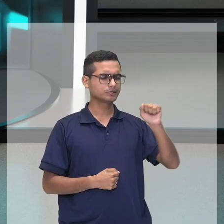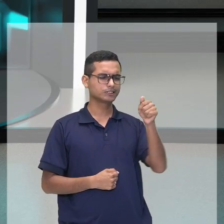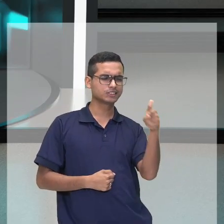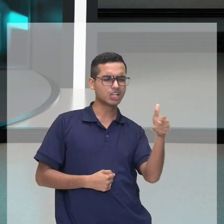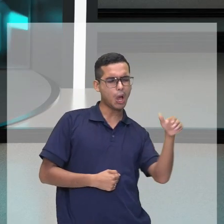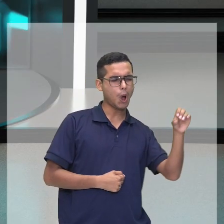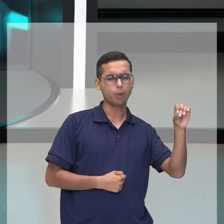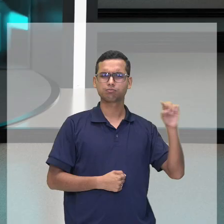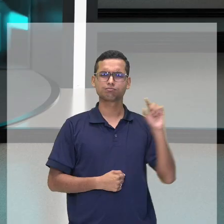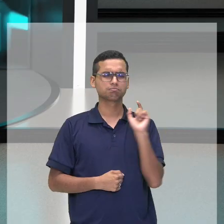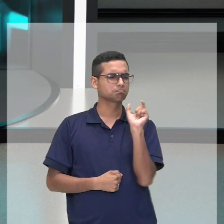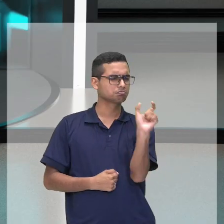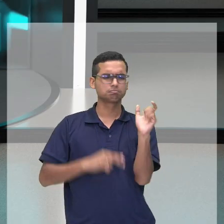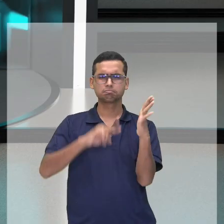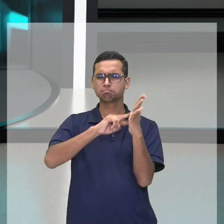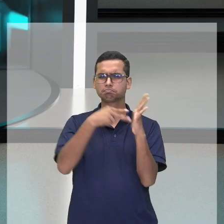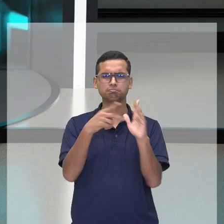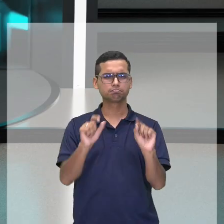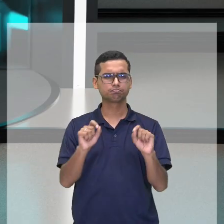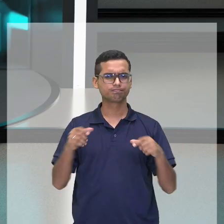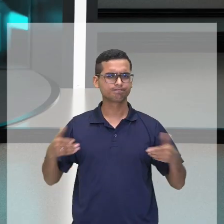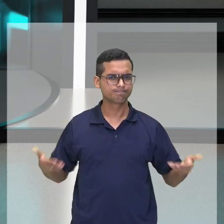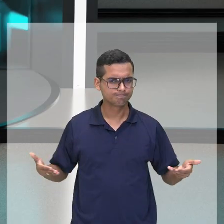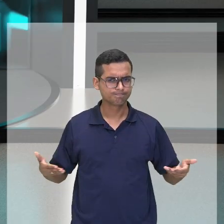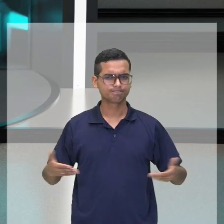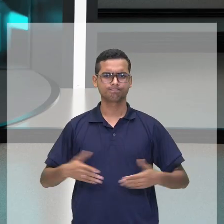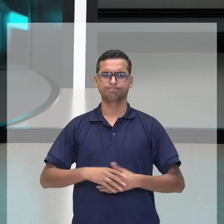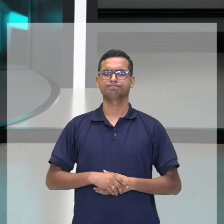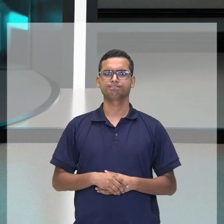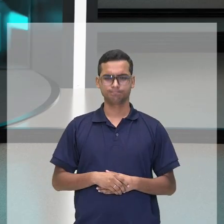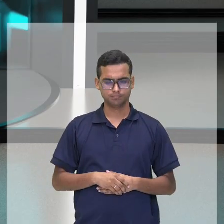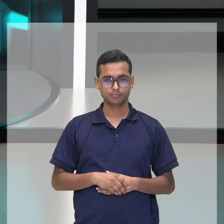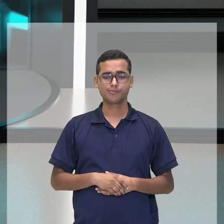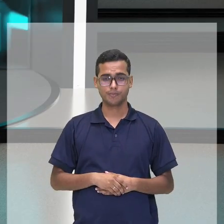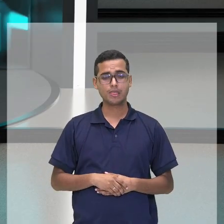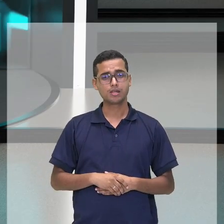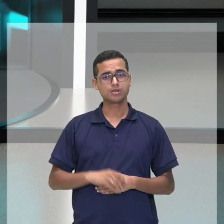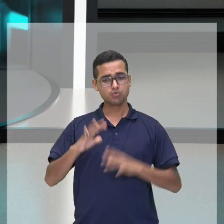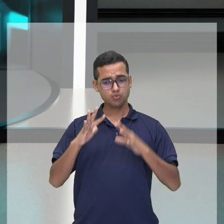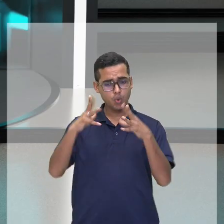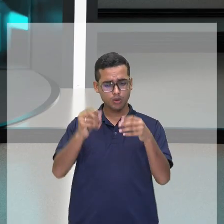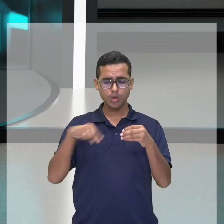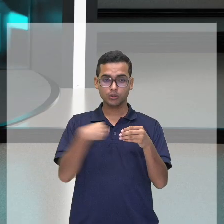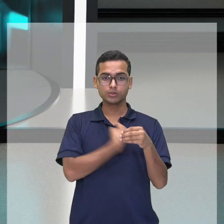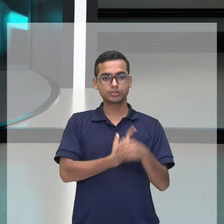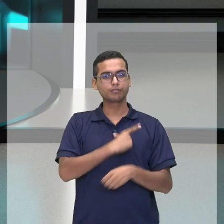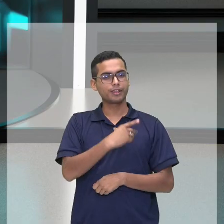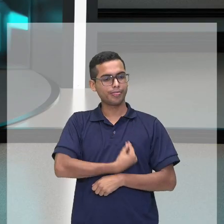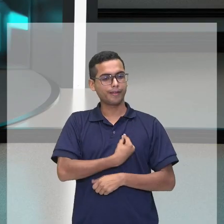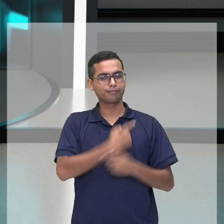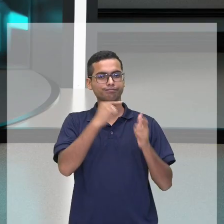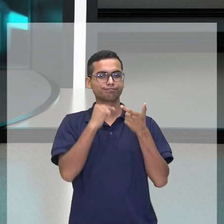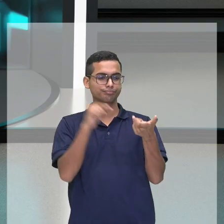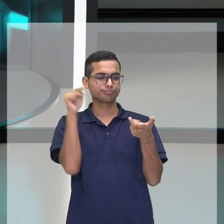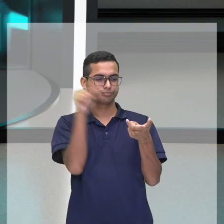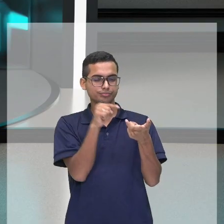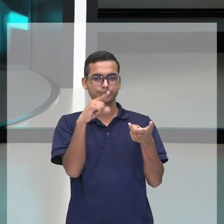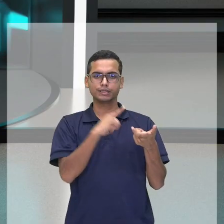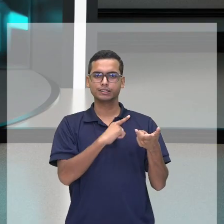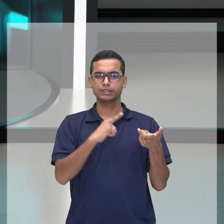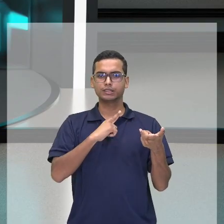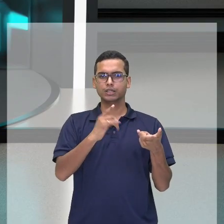A precisão, ela está presente em tudo que a gente faz na nossa vida. Quando você diz assim, ele